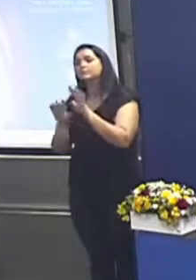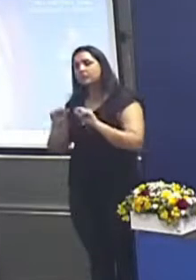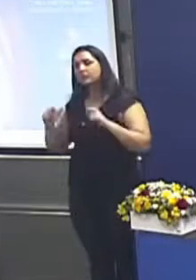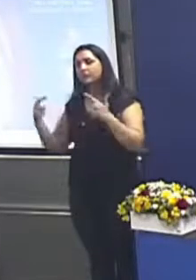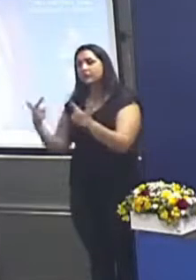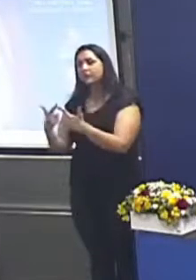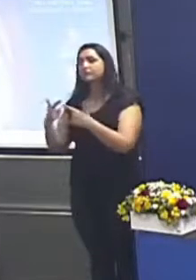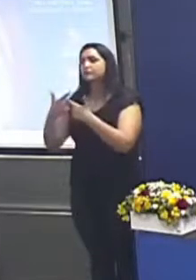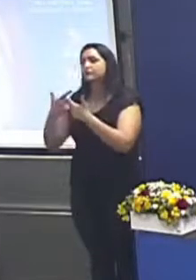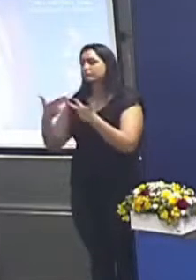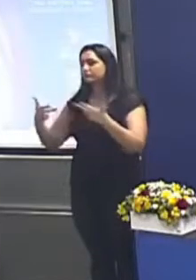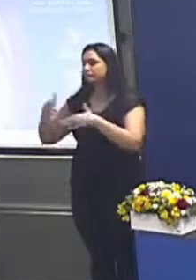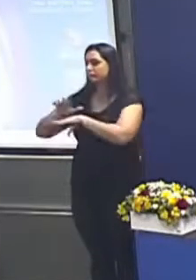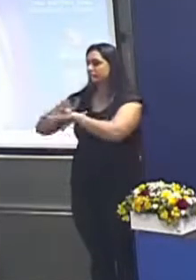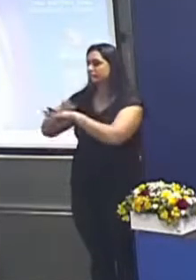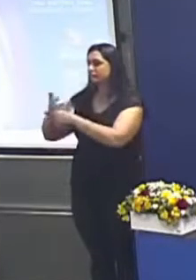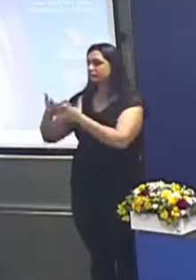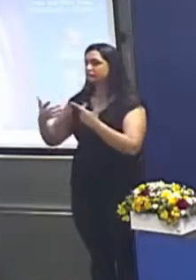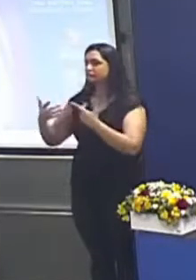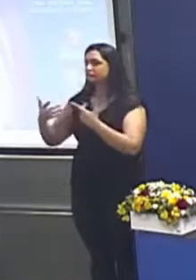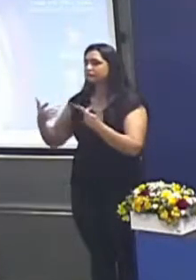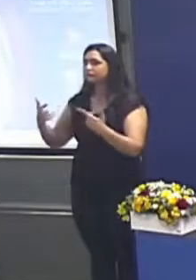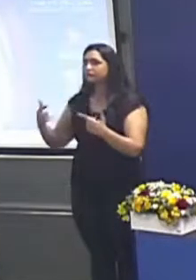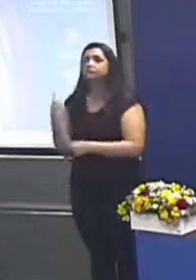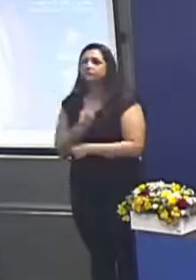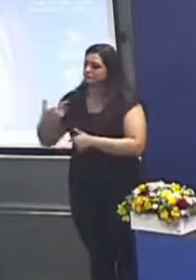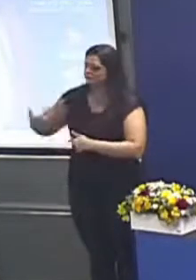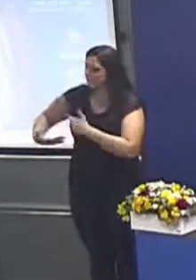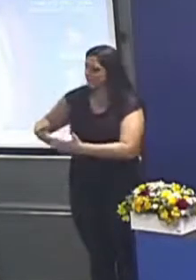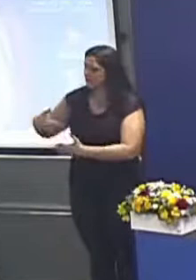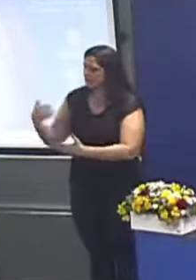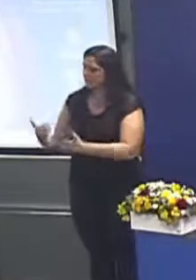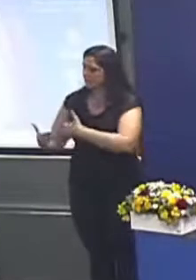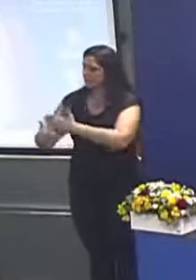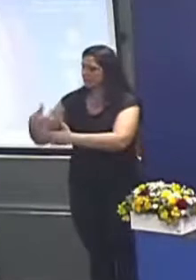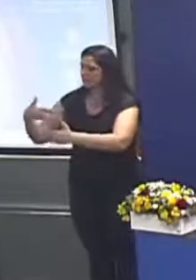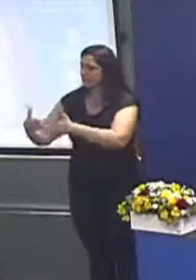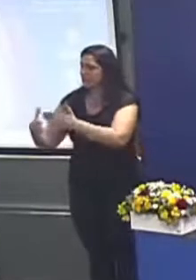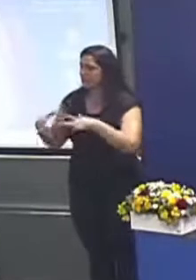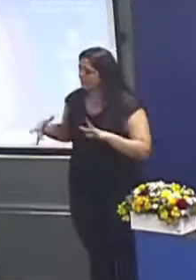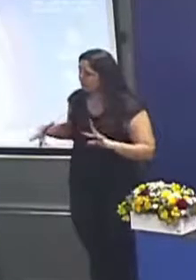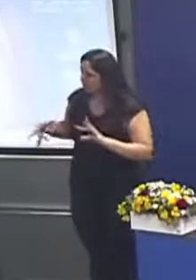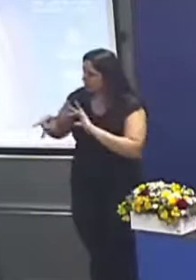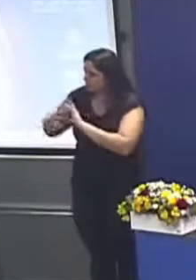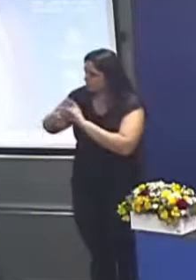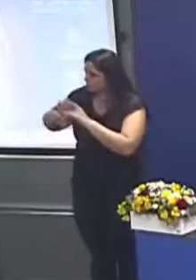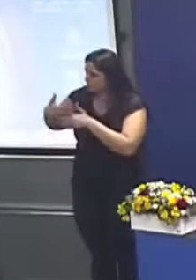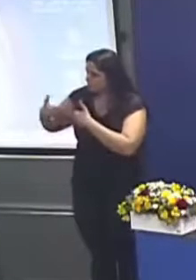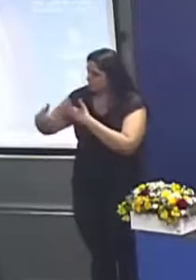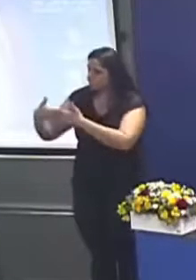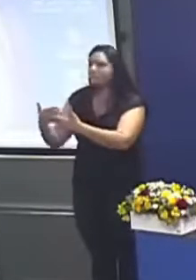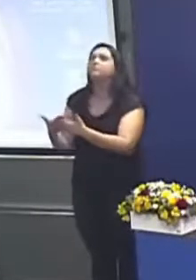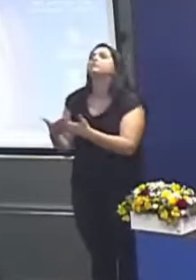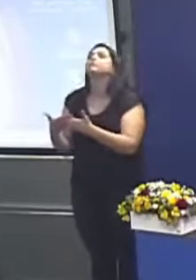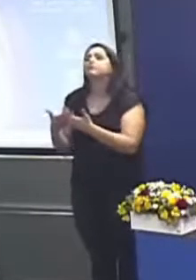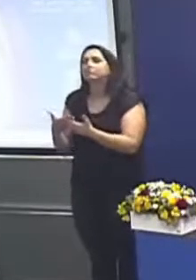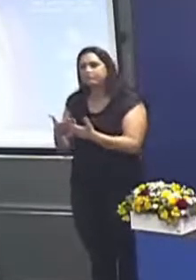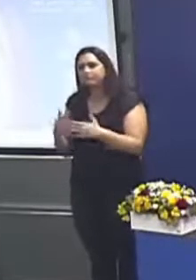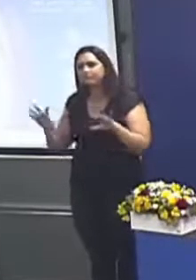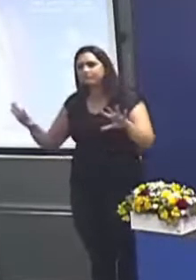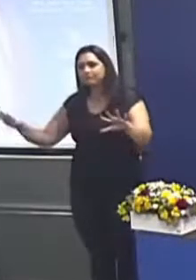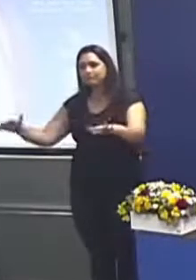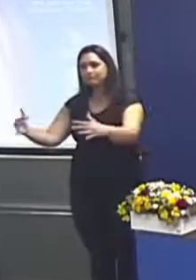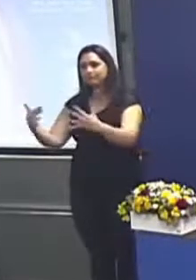de Patologias. Então, dizer que temos avançado e temos feito essa construção nessa perspectiva de